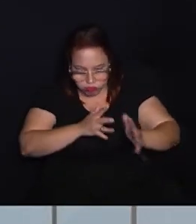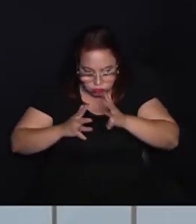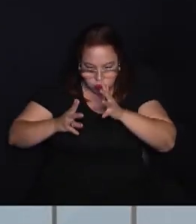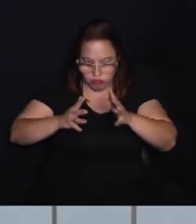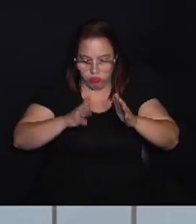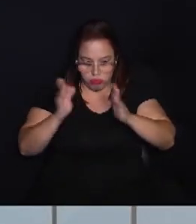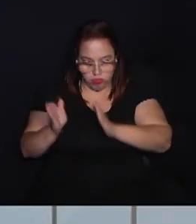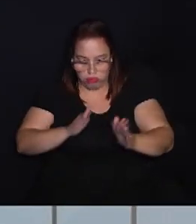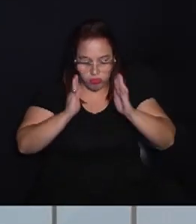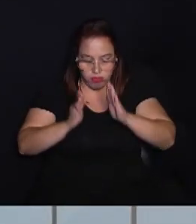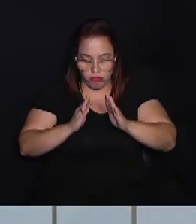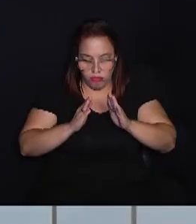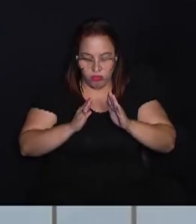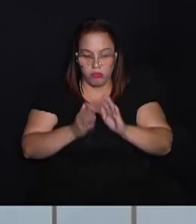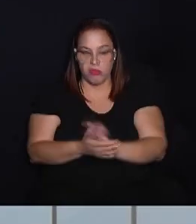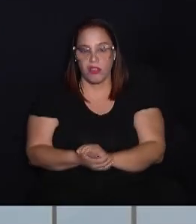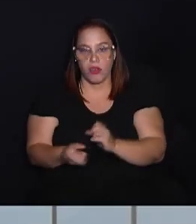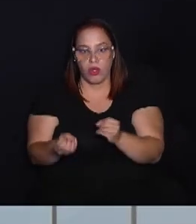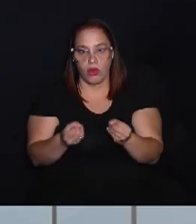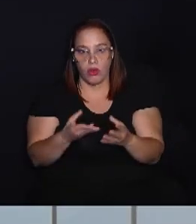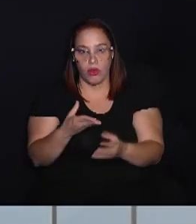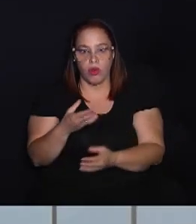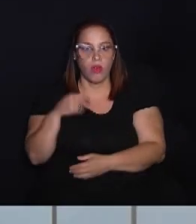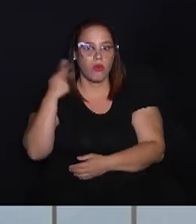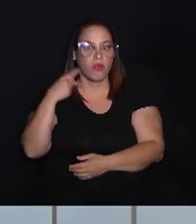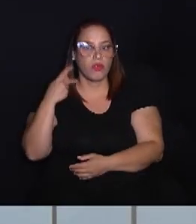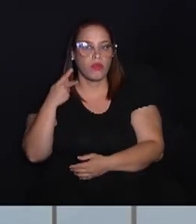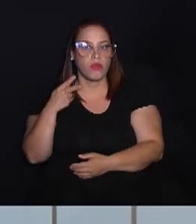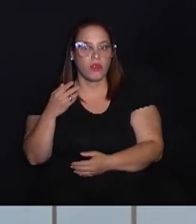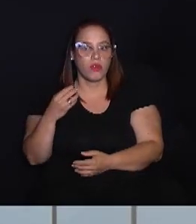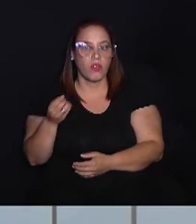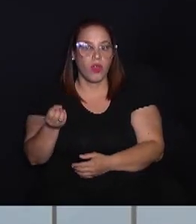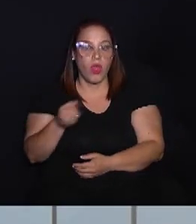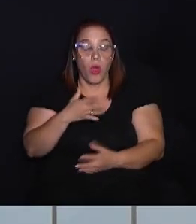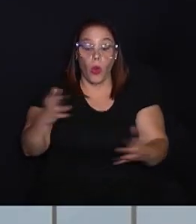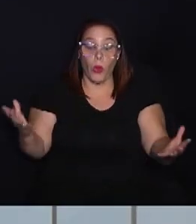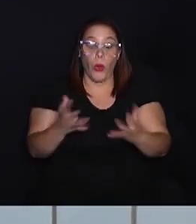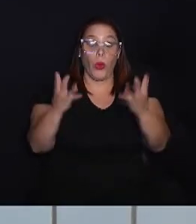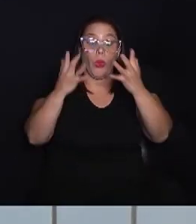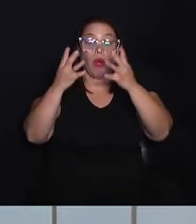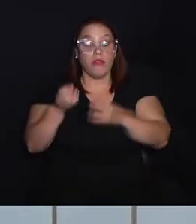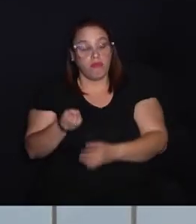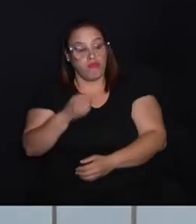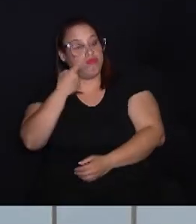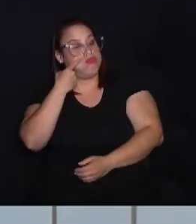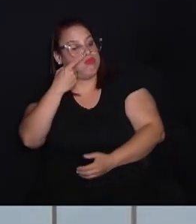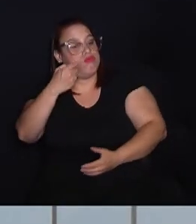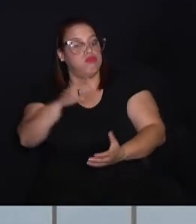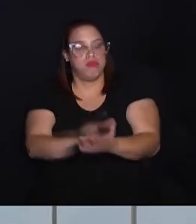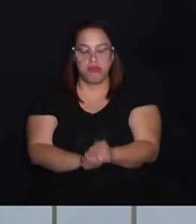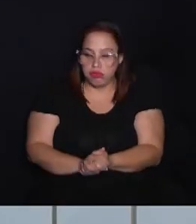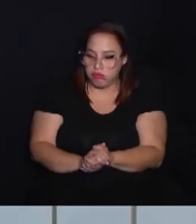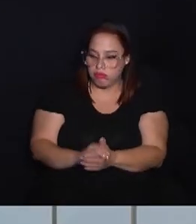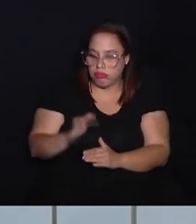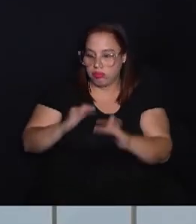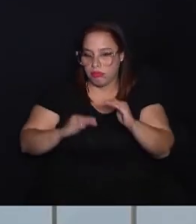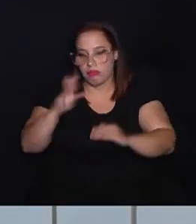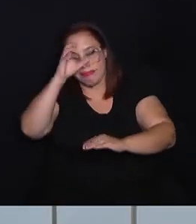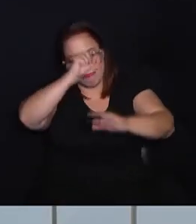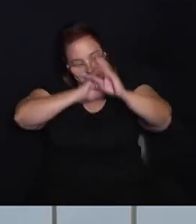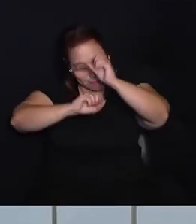com as reportagens, quando tem, por exemplo, o Prêmio Não Aceito Corrupção, essa questão de transparência. Então, a TV Câmara Campinas, ela